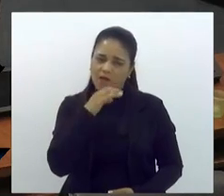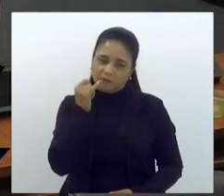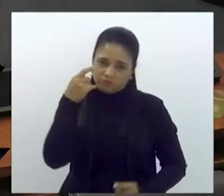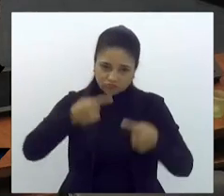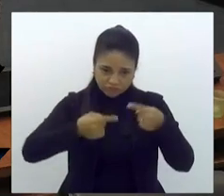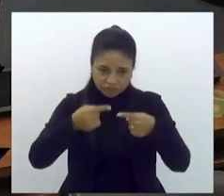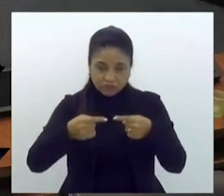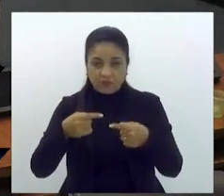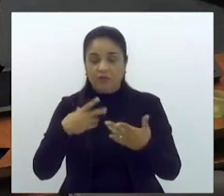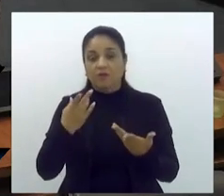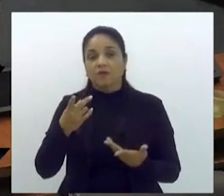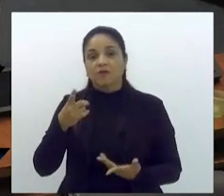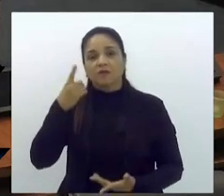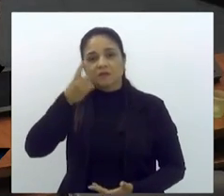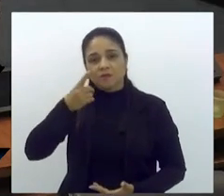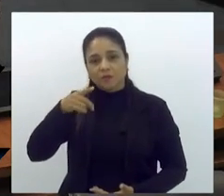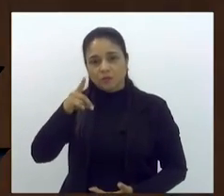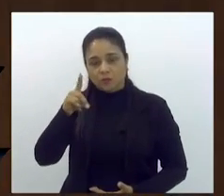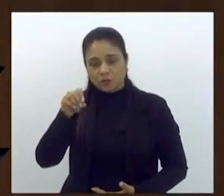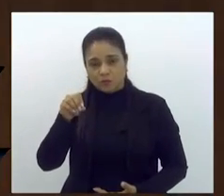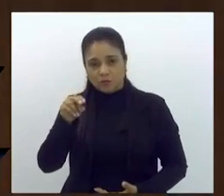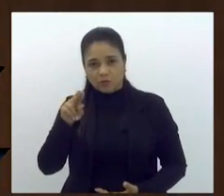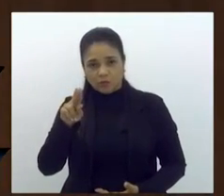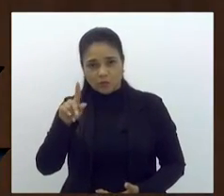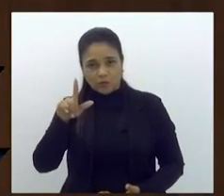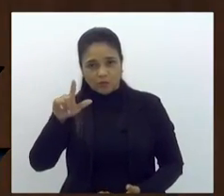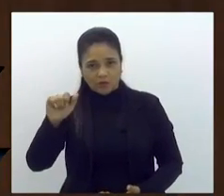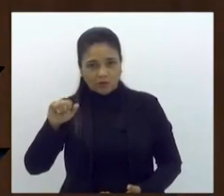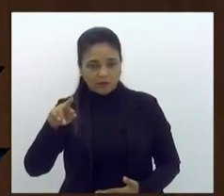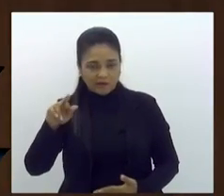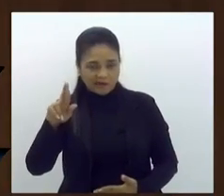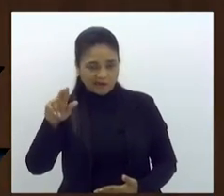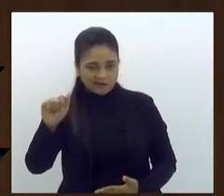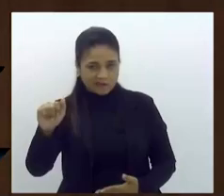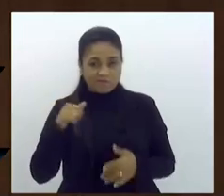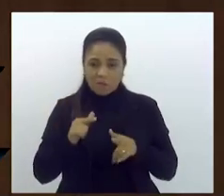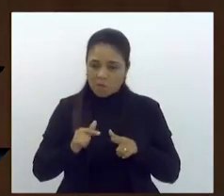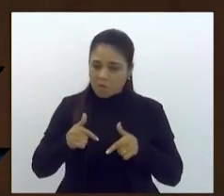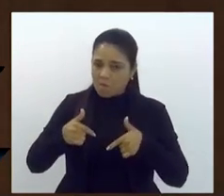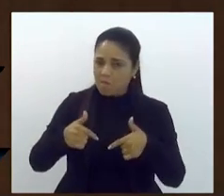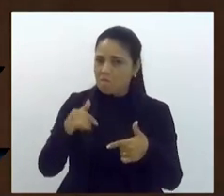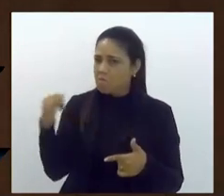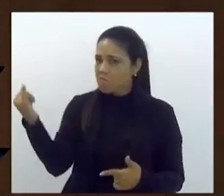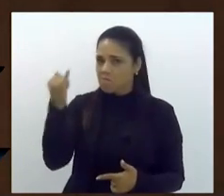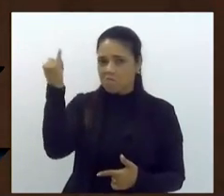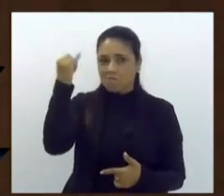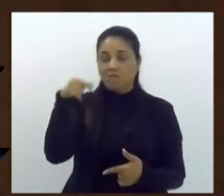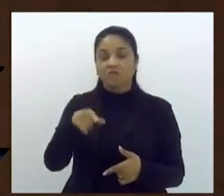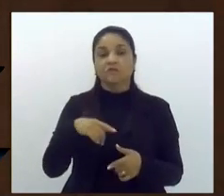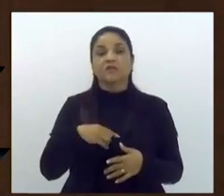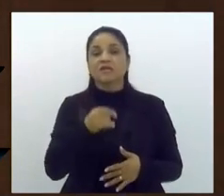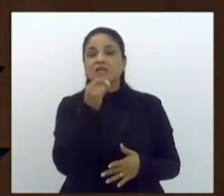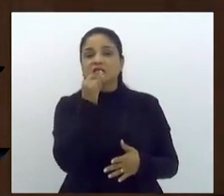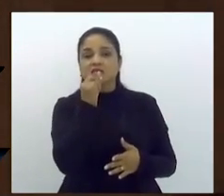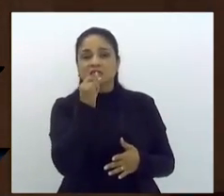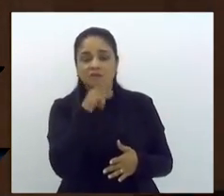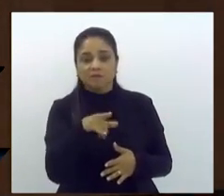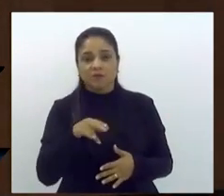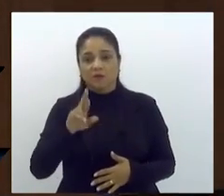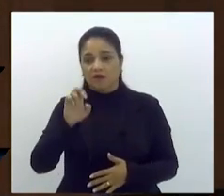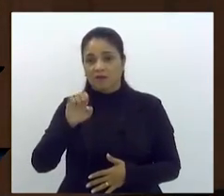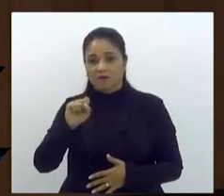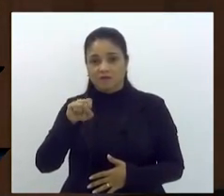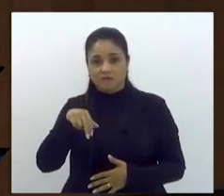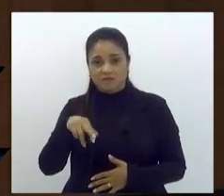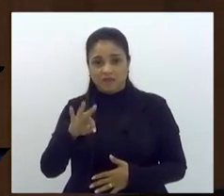Douglas só para dizer a importância da sua iniciativa dá um exemplo que aconteceu lá em Resende Prefeito Diogo